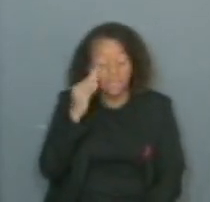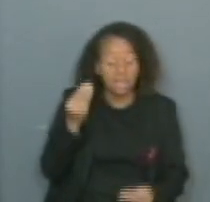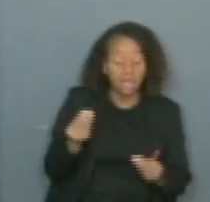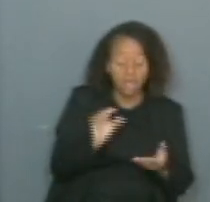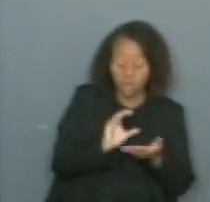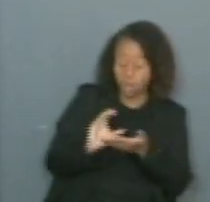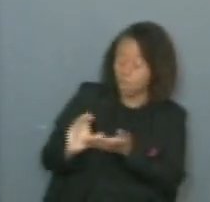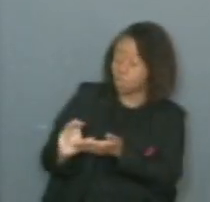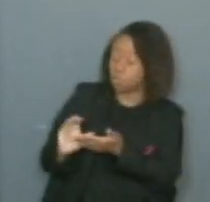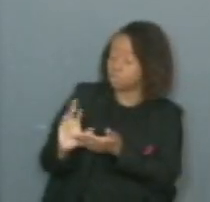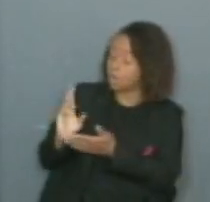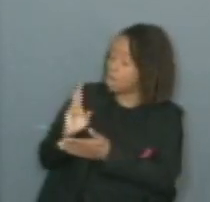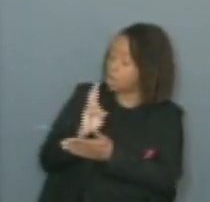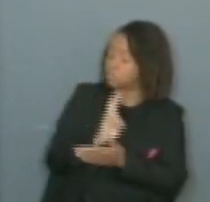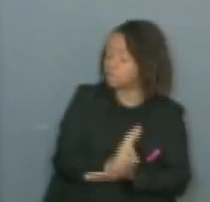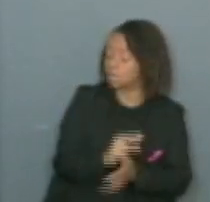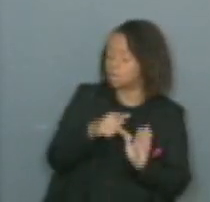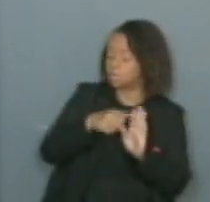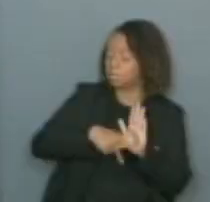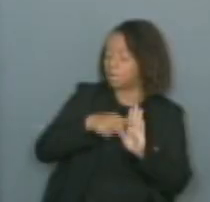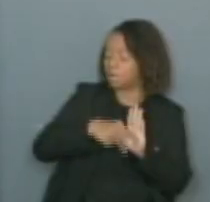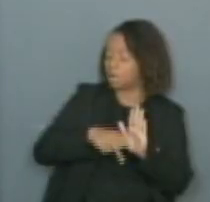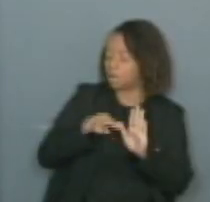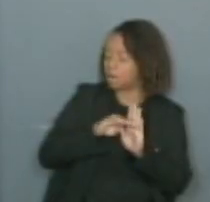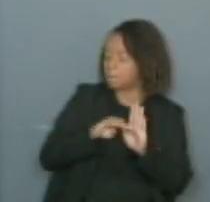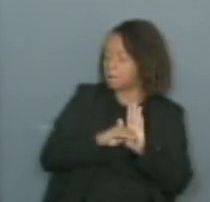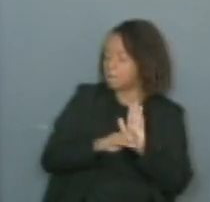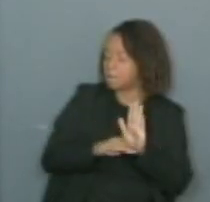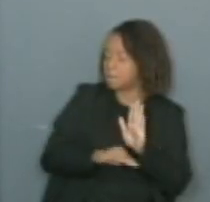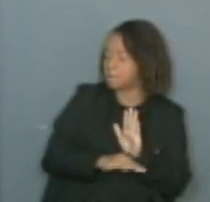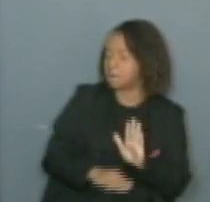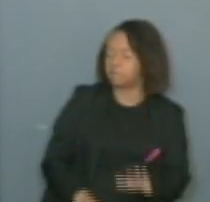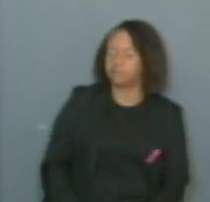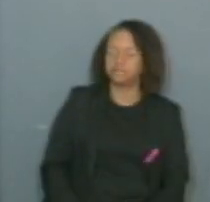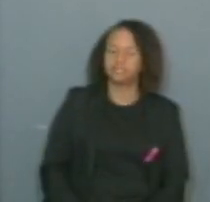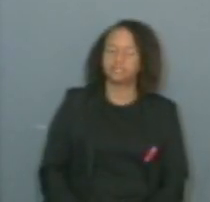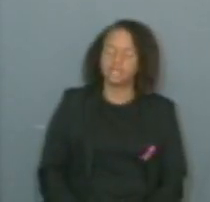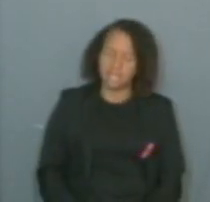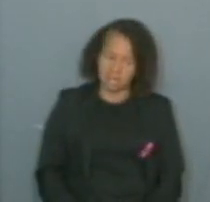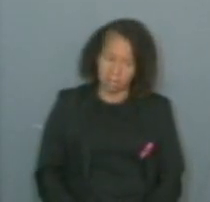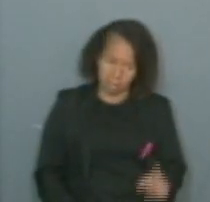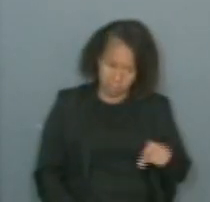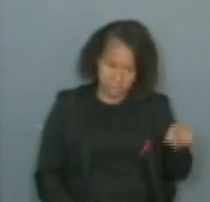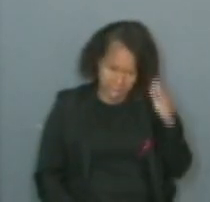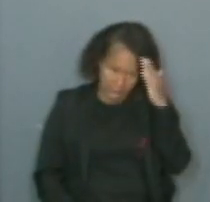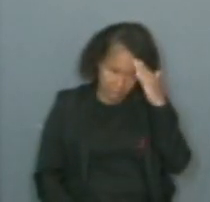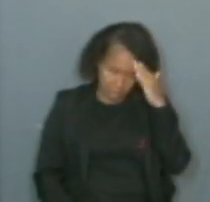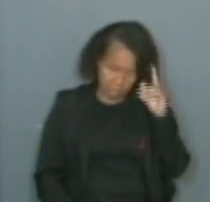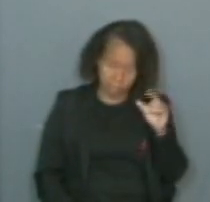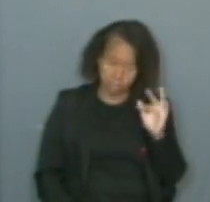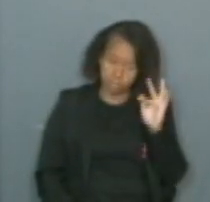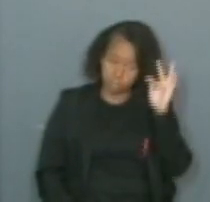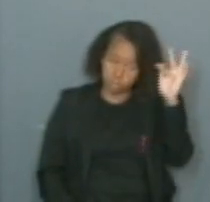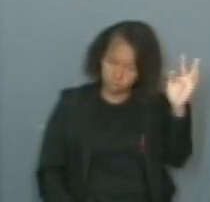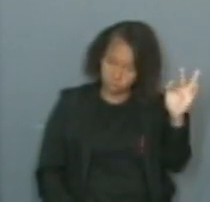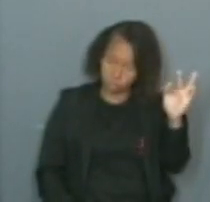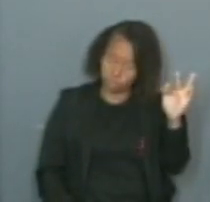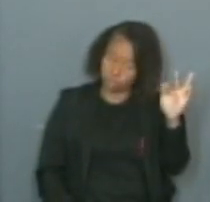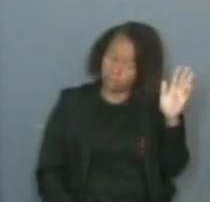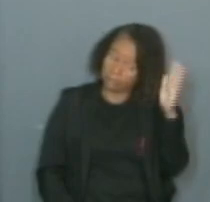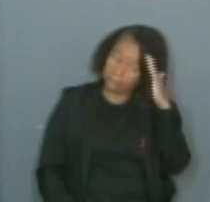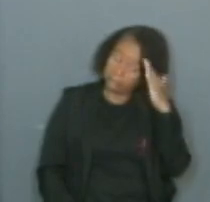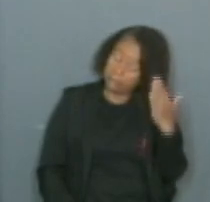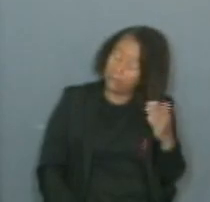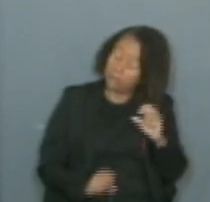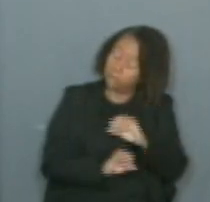e o resultado desse programa. Sabe por quê, vereador Davi Muniz? Eu não quero crer nisso. Por isso nós precisamos